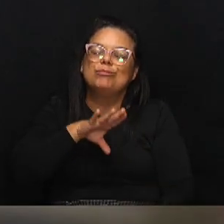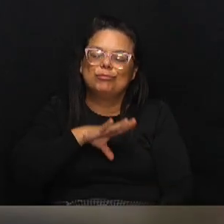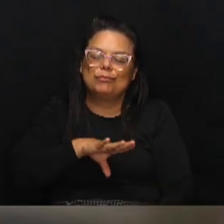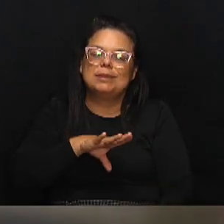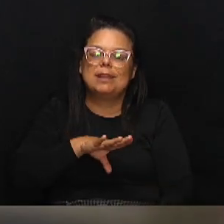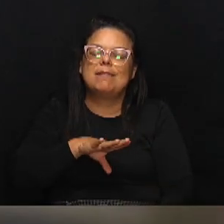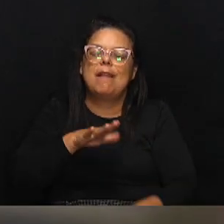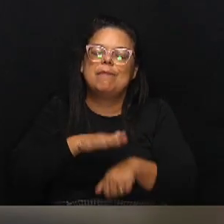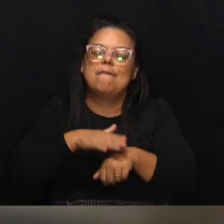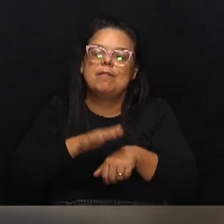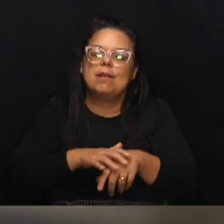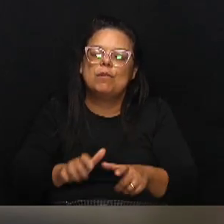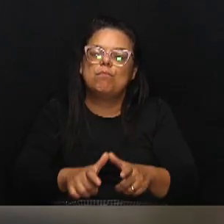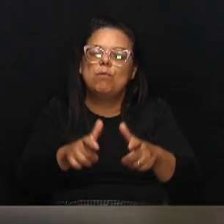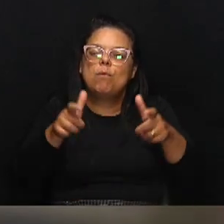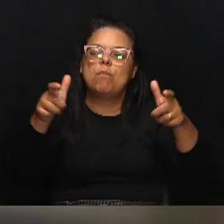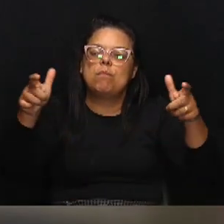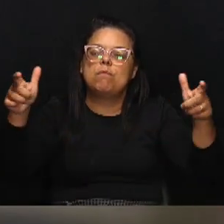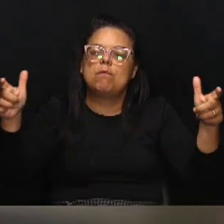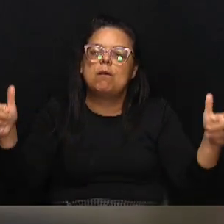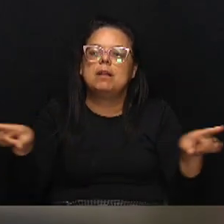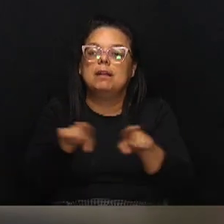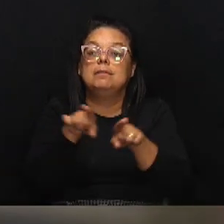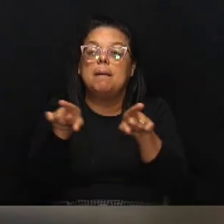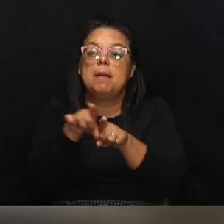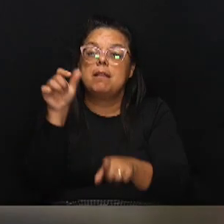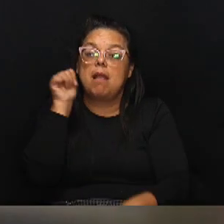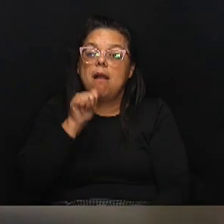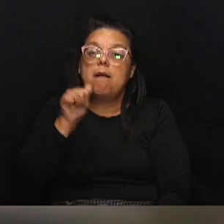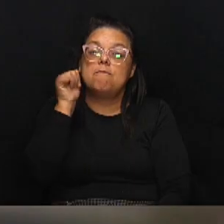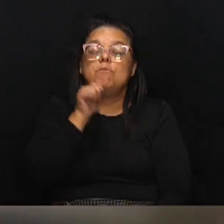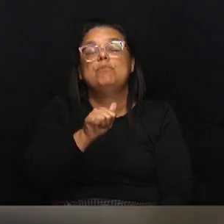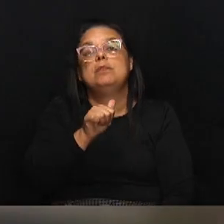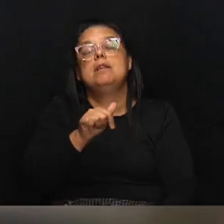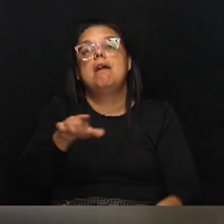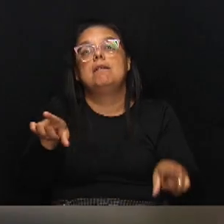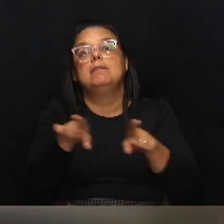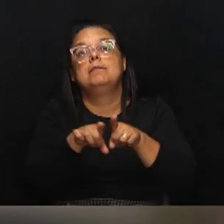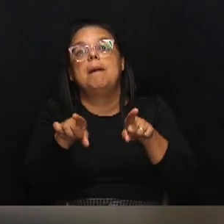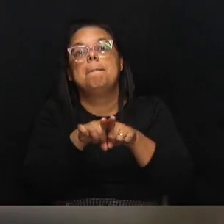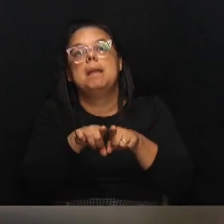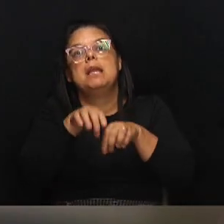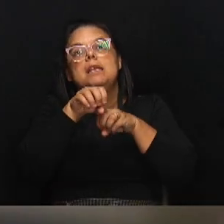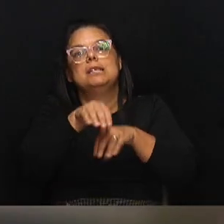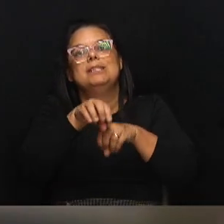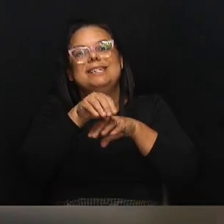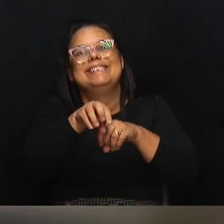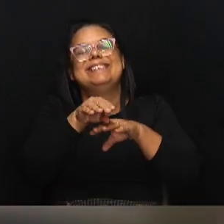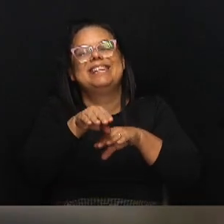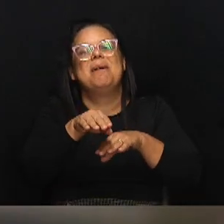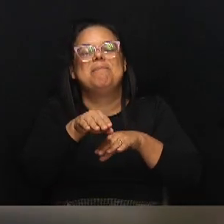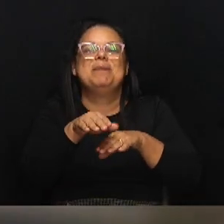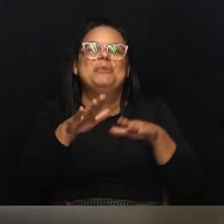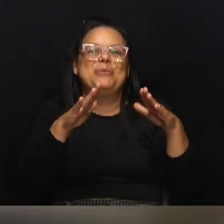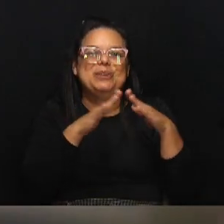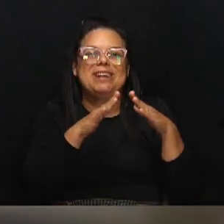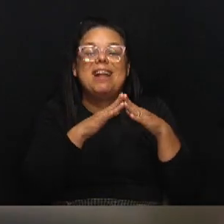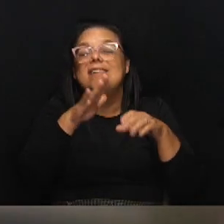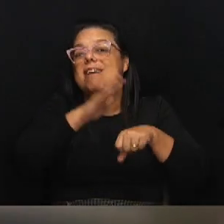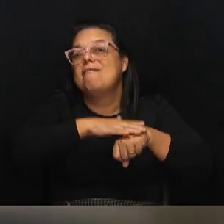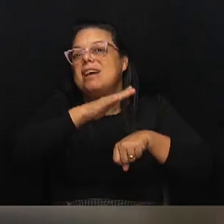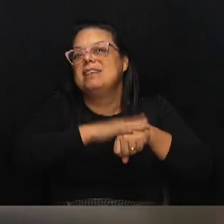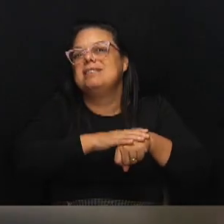educação feminina, escassa e restrita a conventos ou ensinamentos domésticos, fazia parte